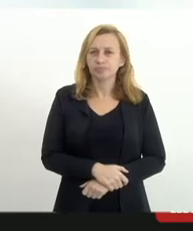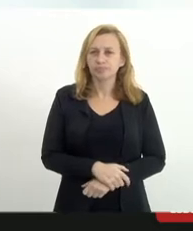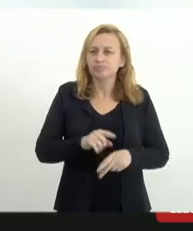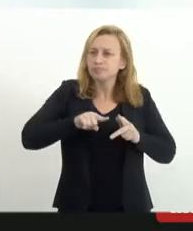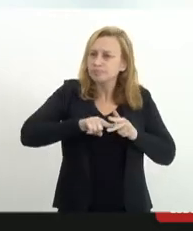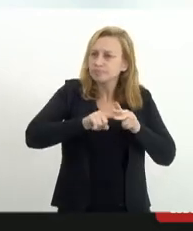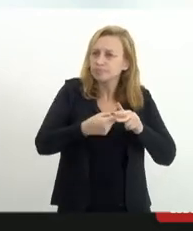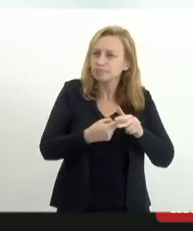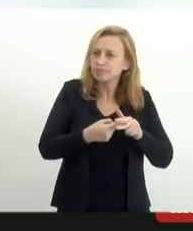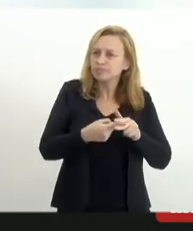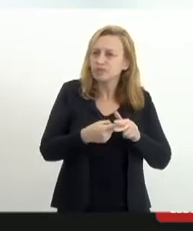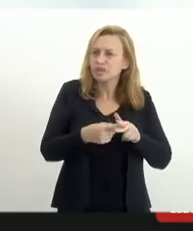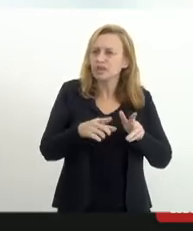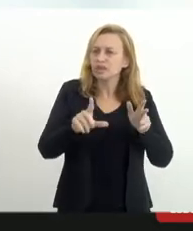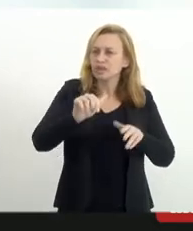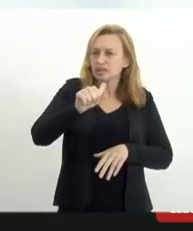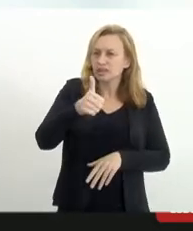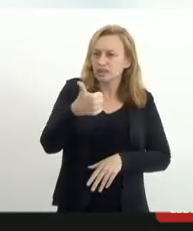modificada pela